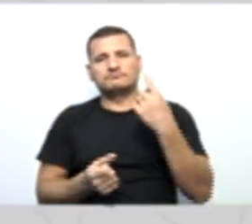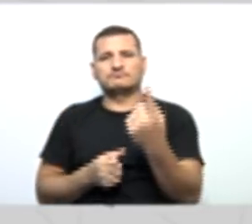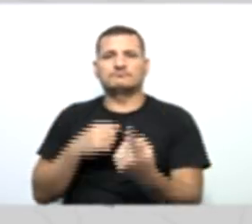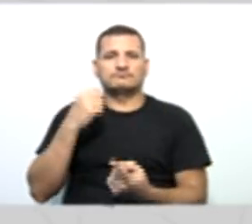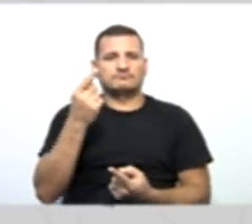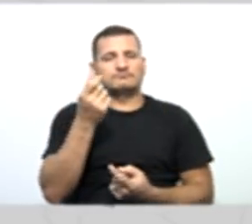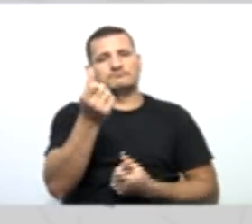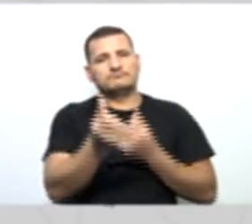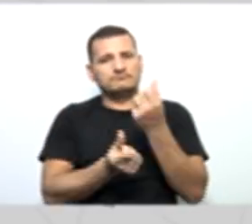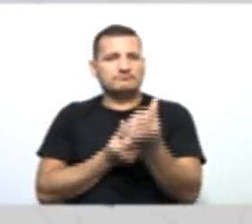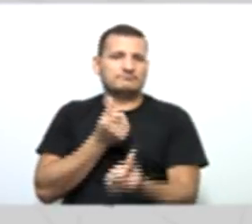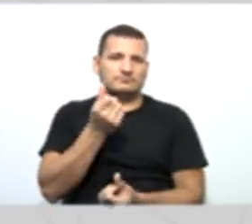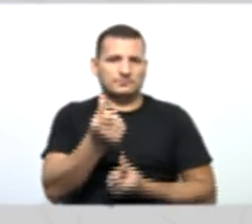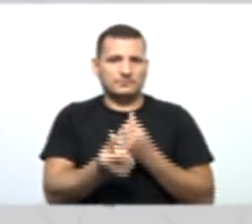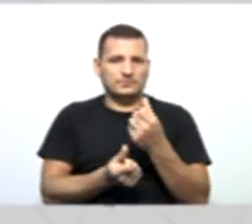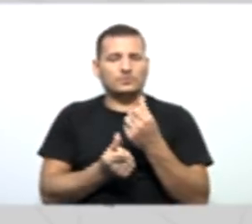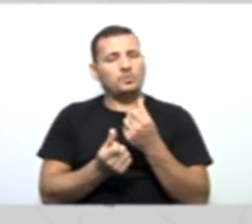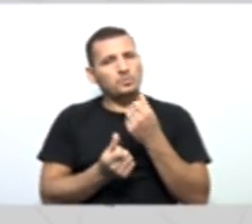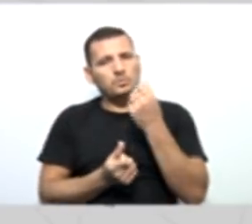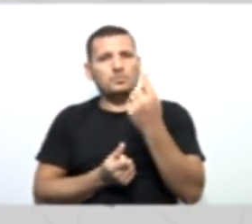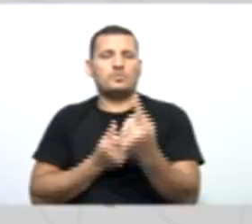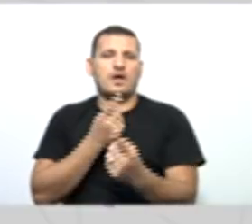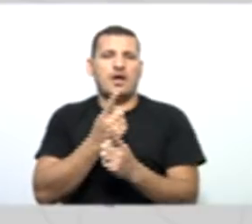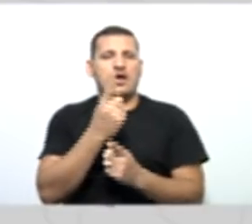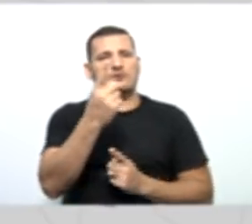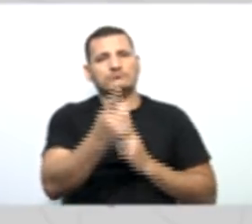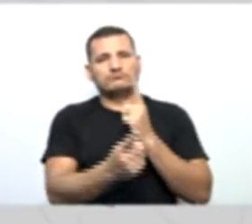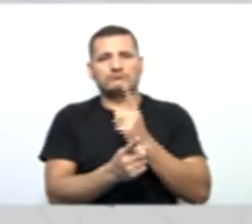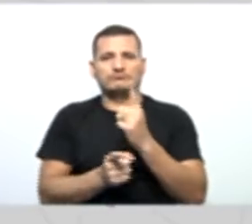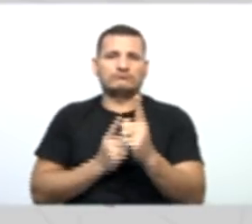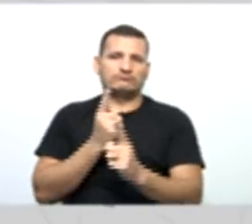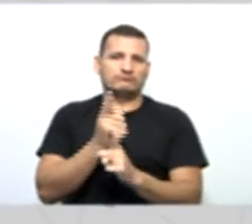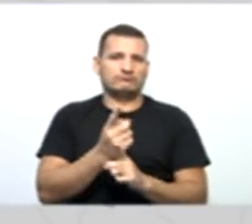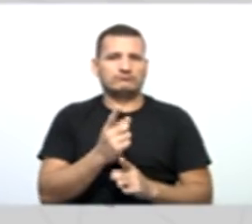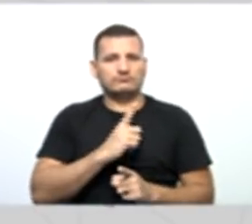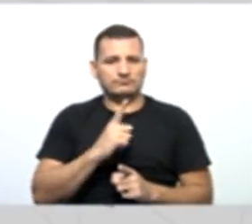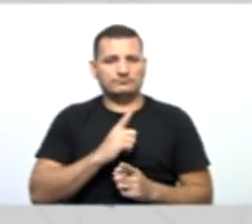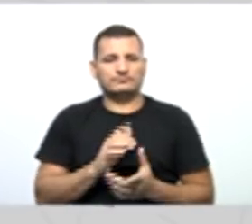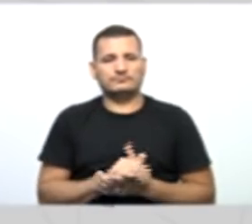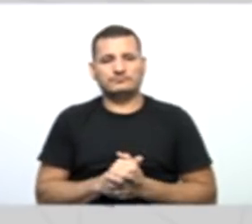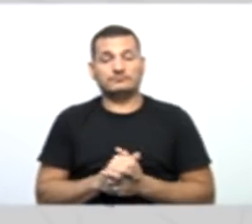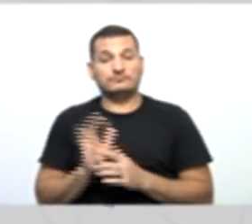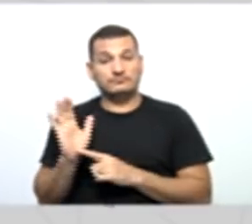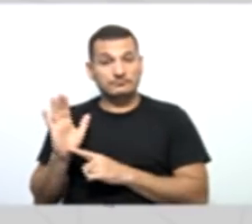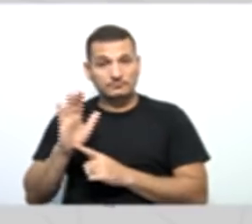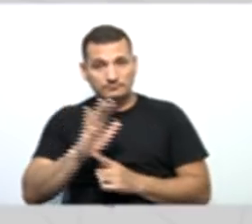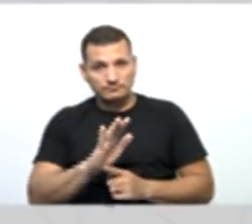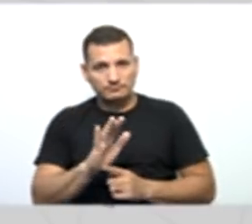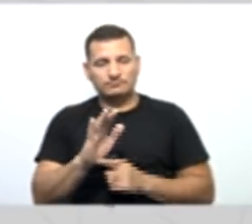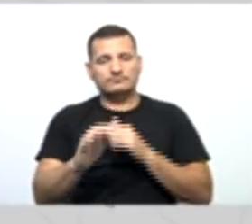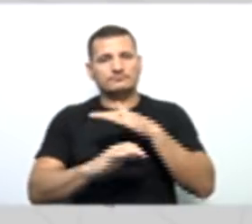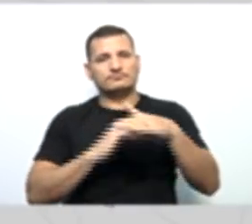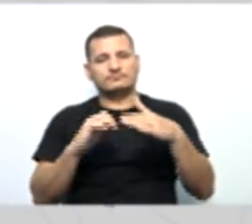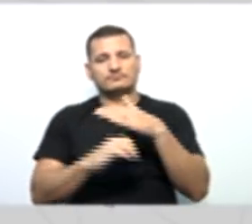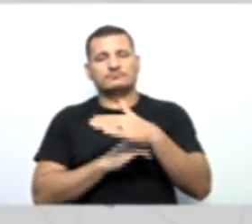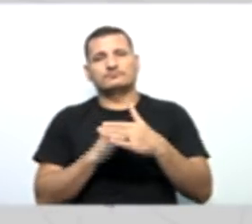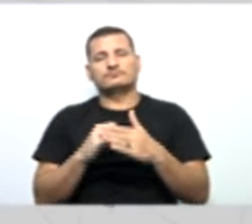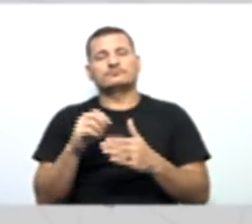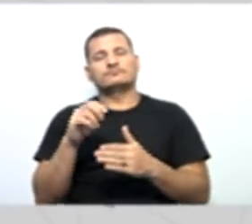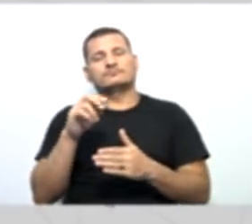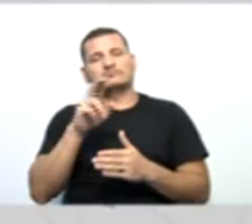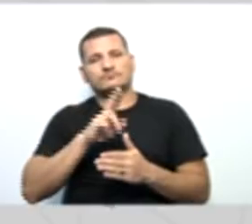1 ano, é necessário se fazer exames médicos, tá bom? Colaborar com a empresa na aplicação das